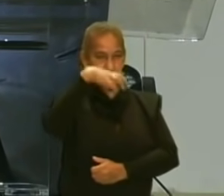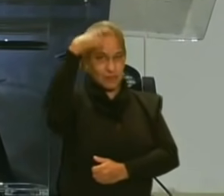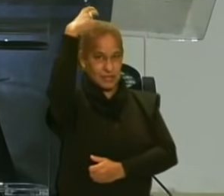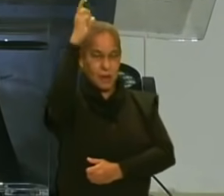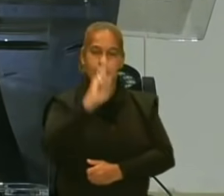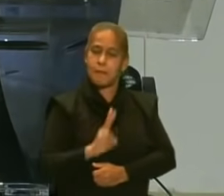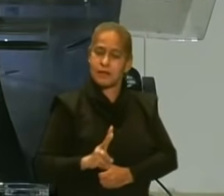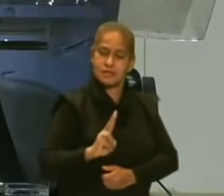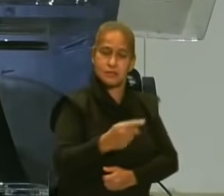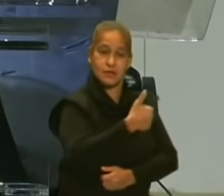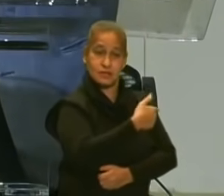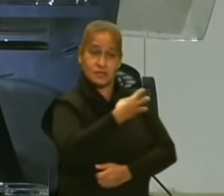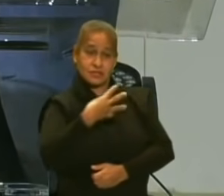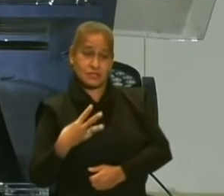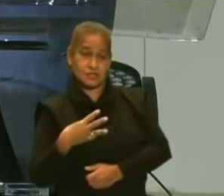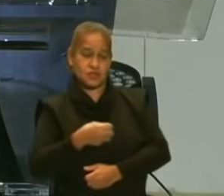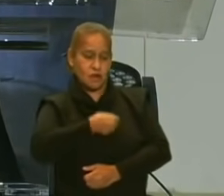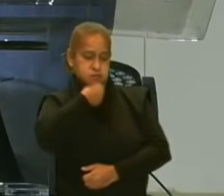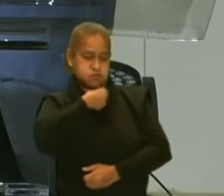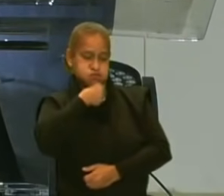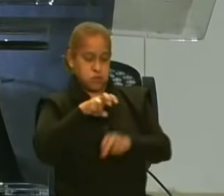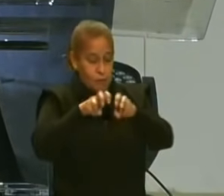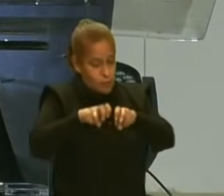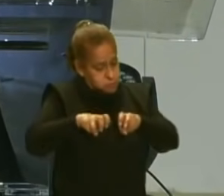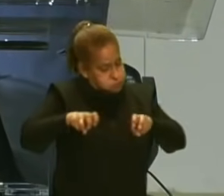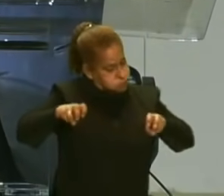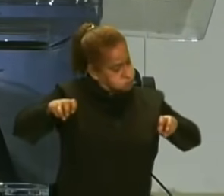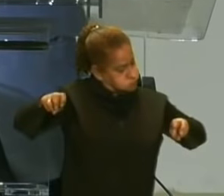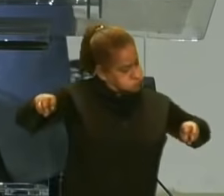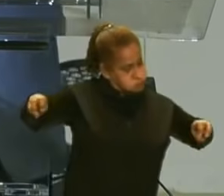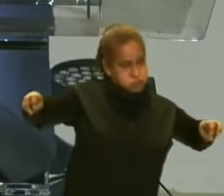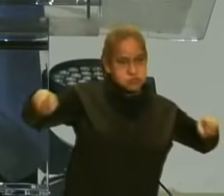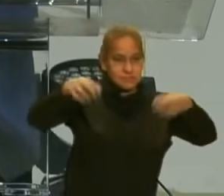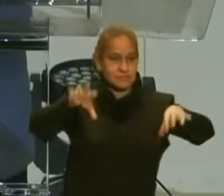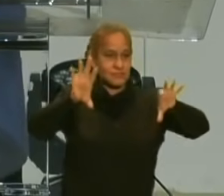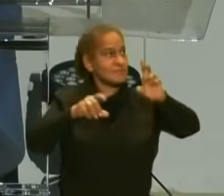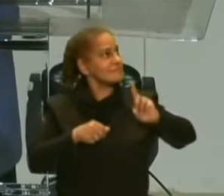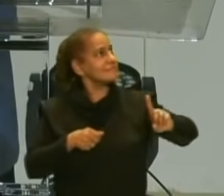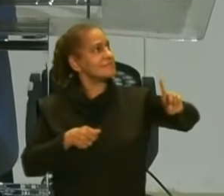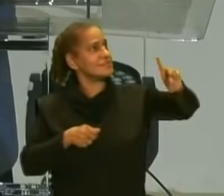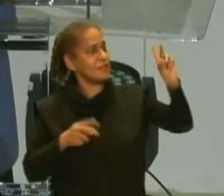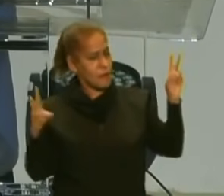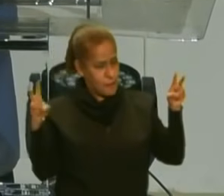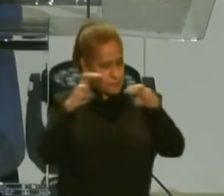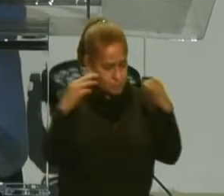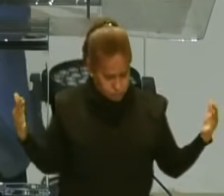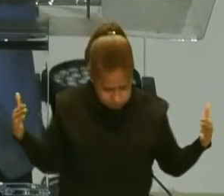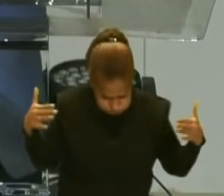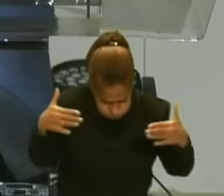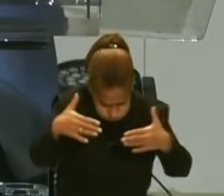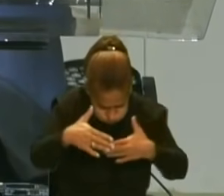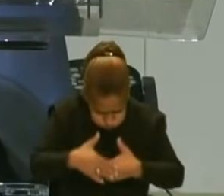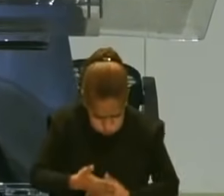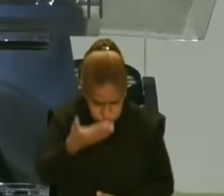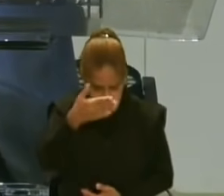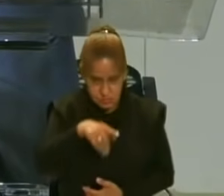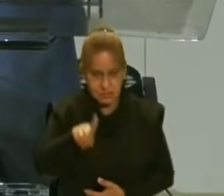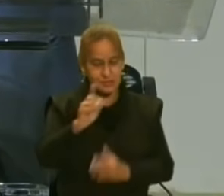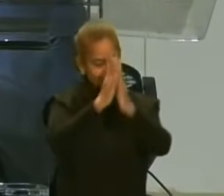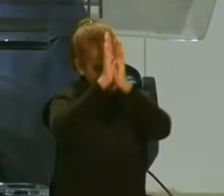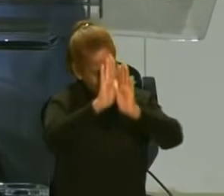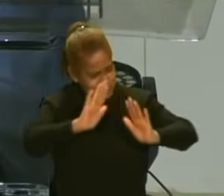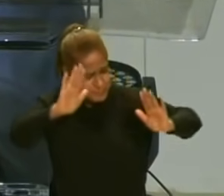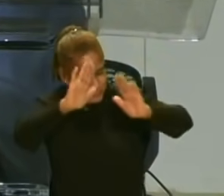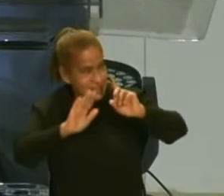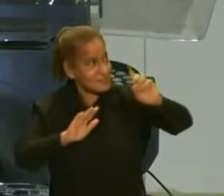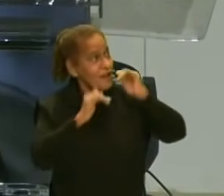os 24 anciãos que estavam assentados em seus tronos diante de Deus, prostraram-se sobre os seus rostos e adoraram a